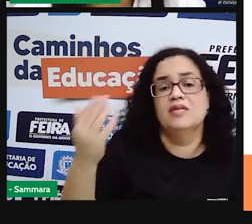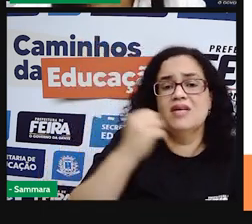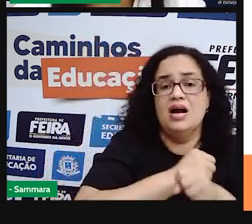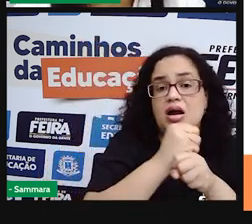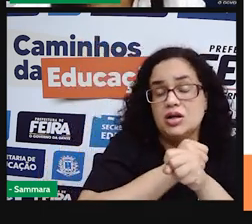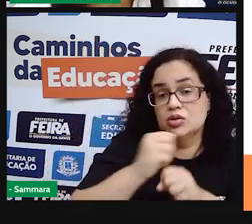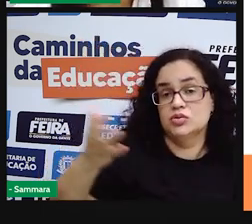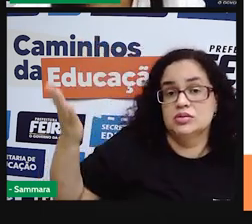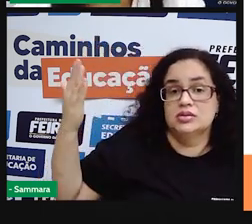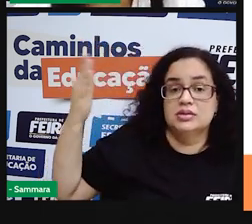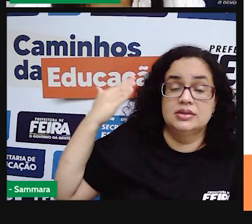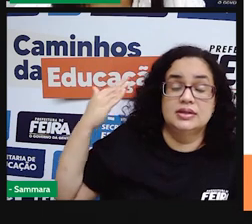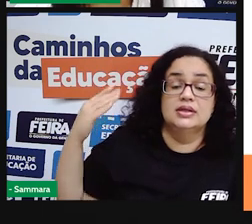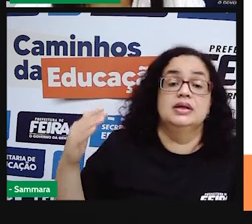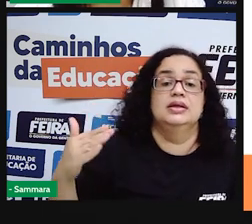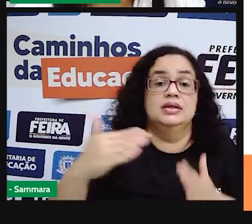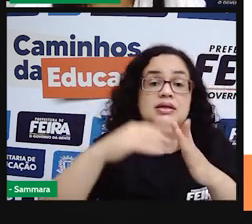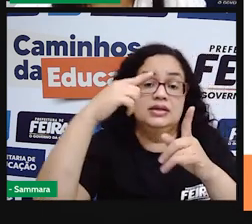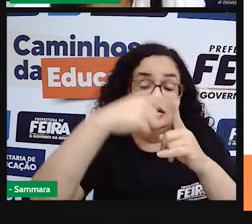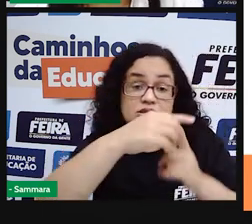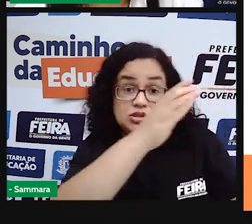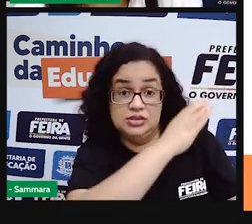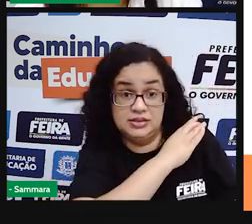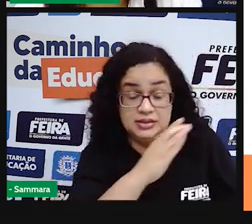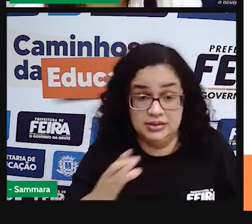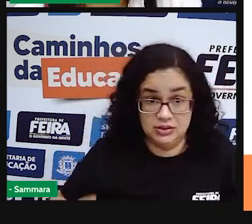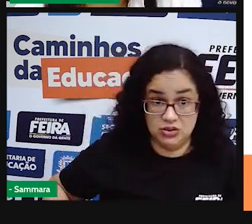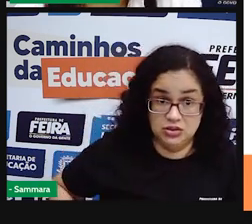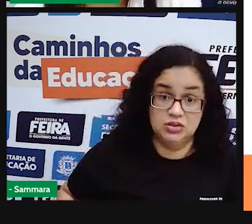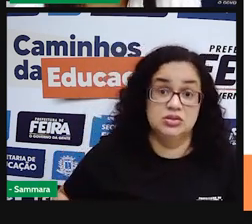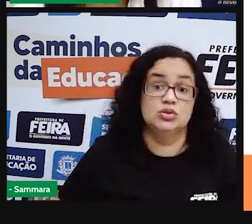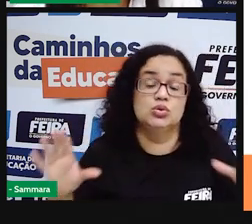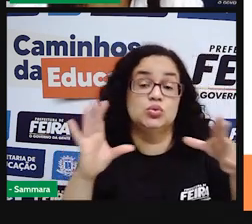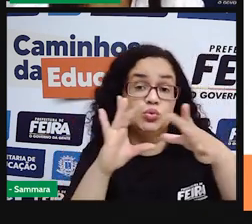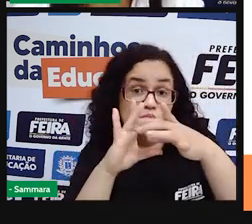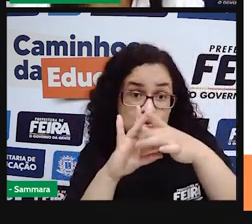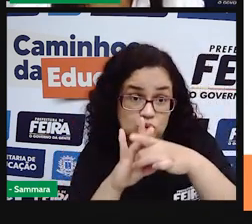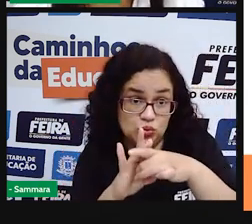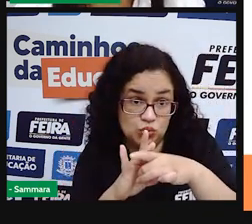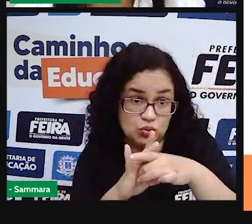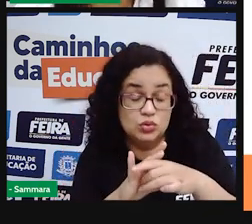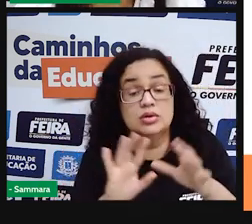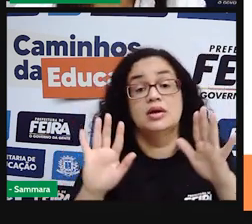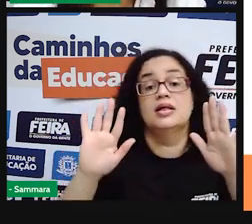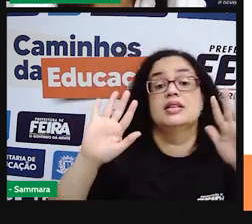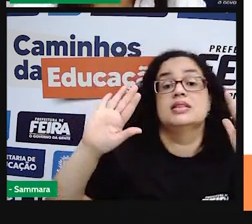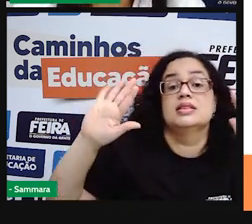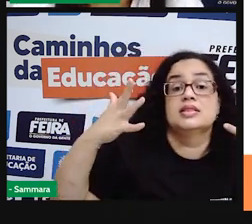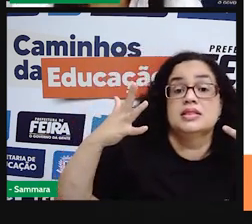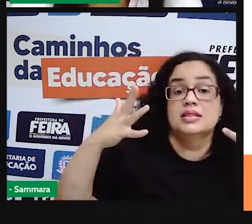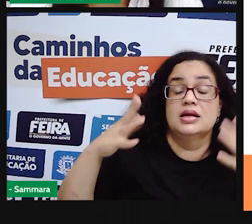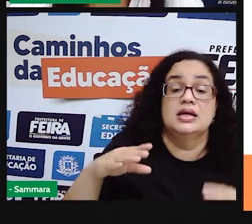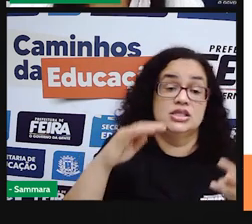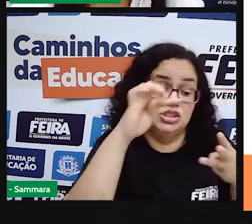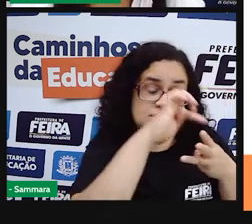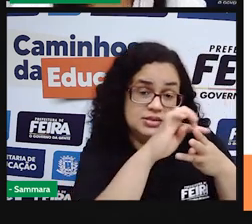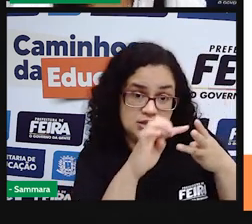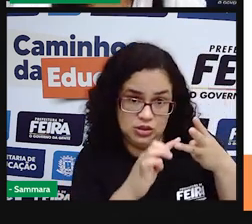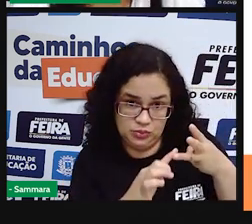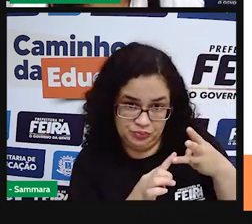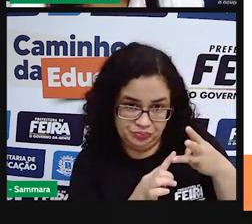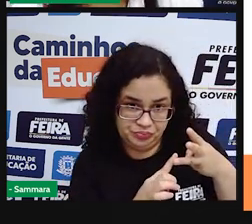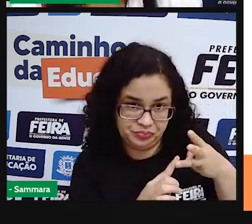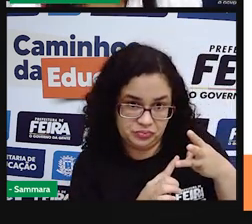a Igreja Católica resolveu associar essas comemorações à homenagem a três santos, né? O